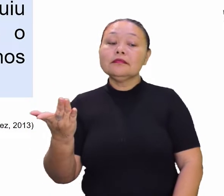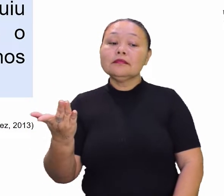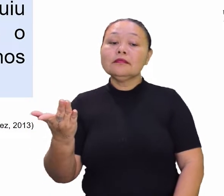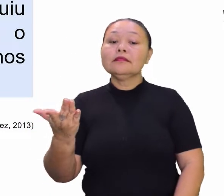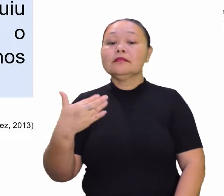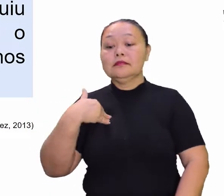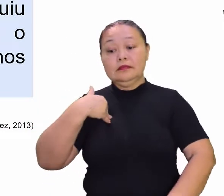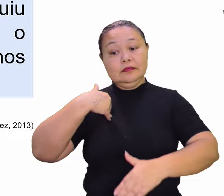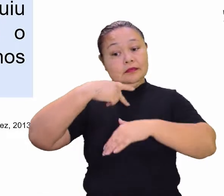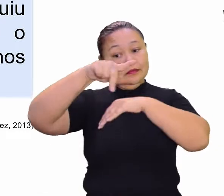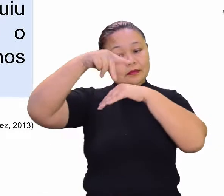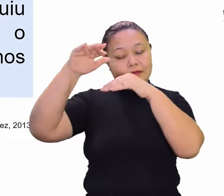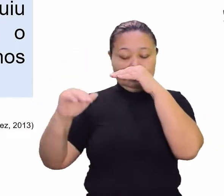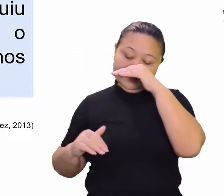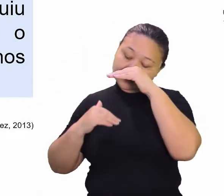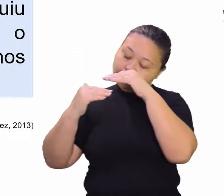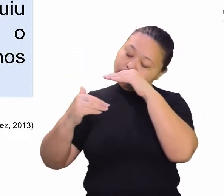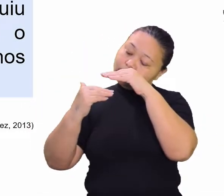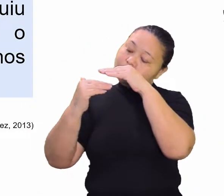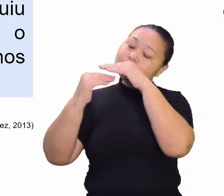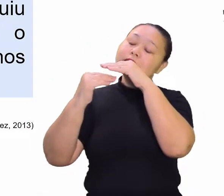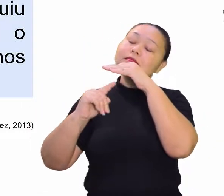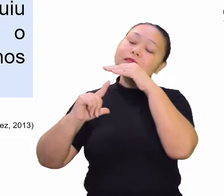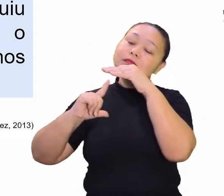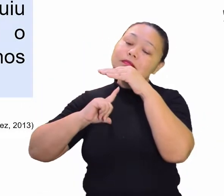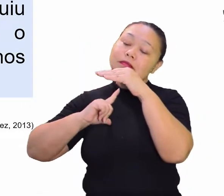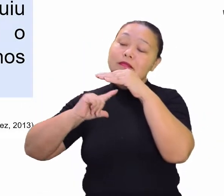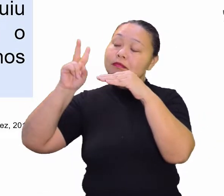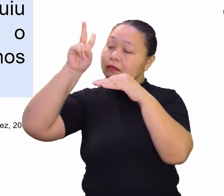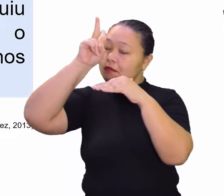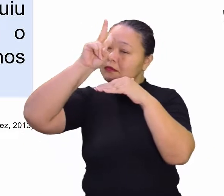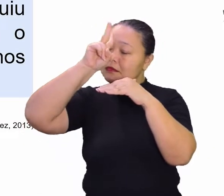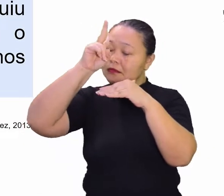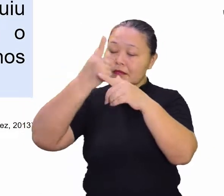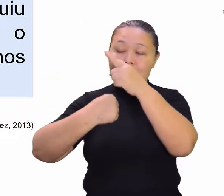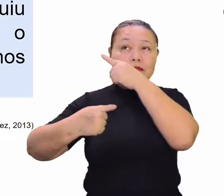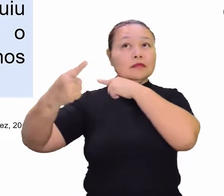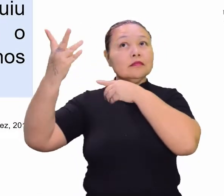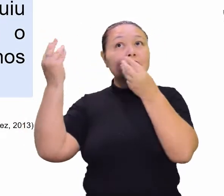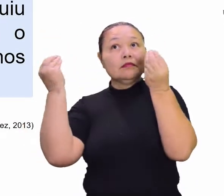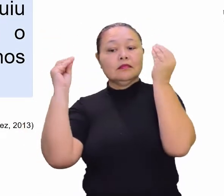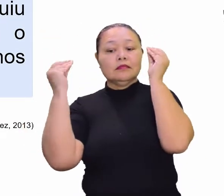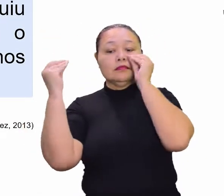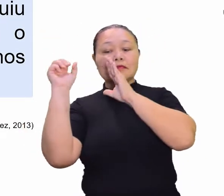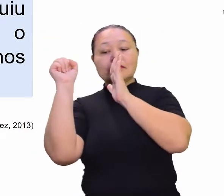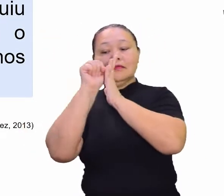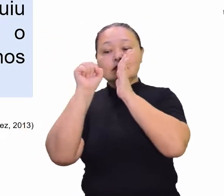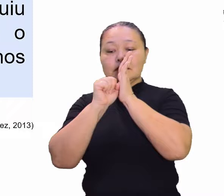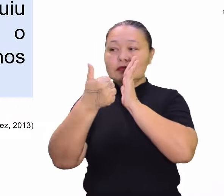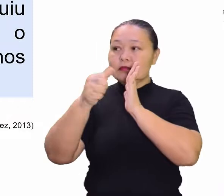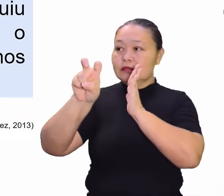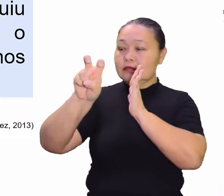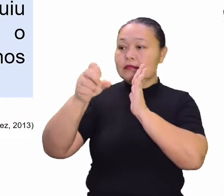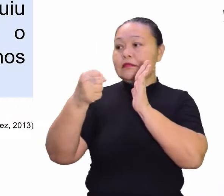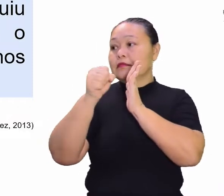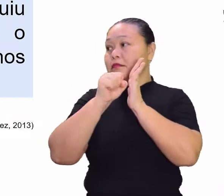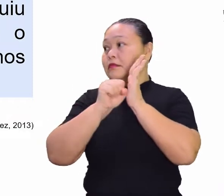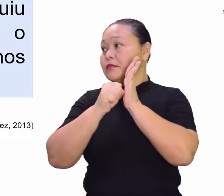o subdesenvolvimento tem origens históricas, remontando os séculos XV